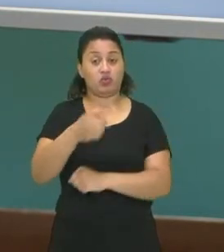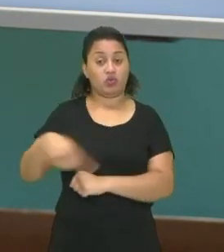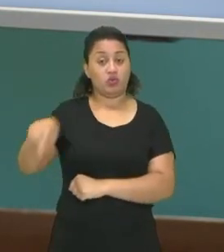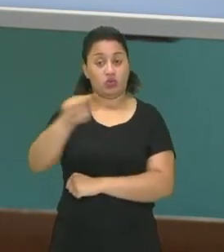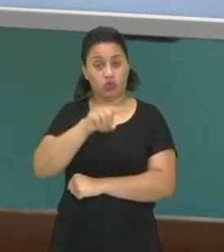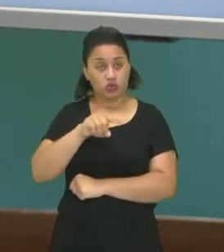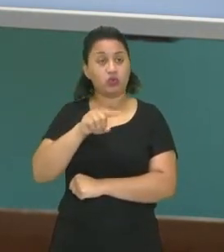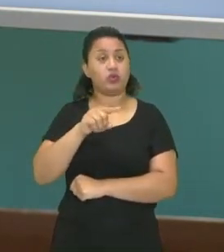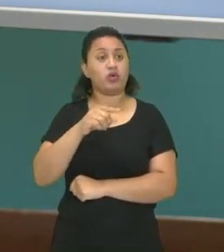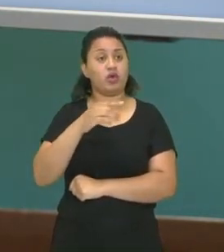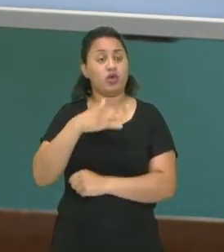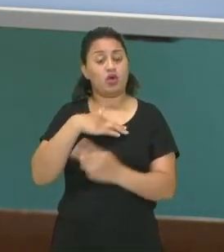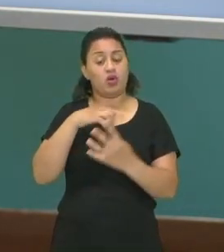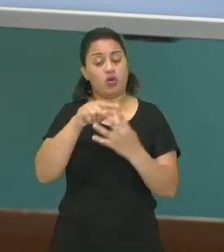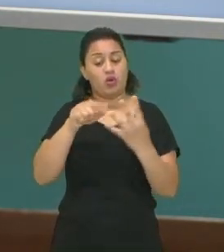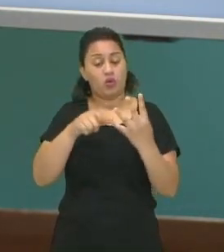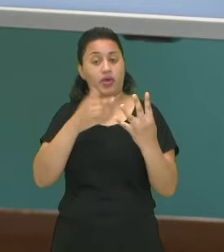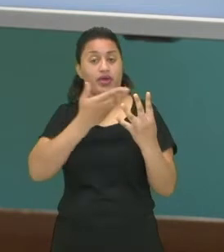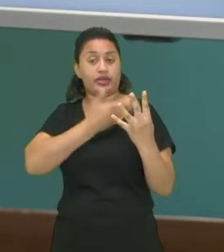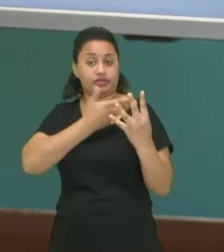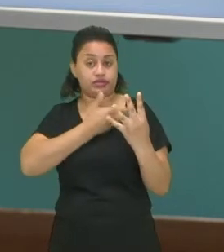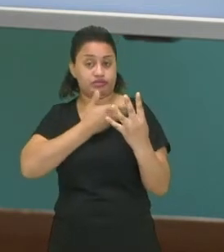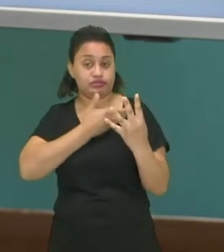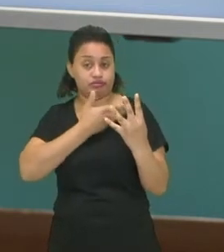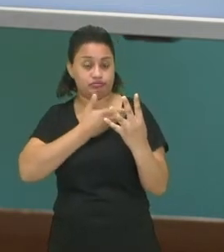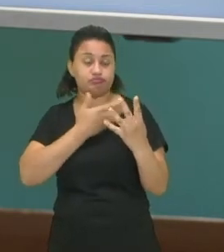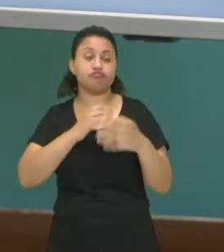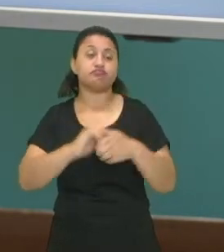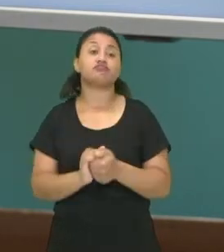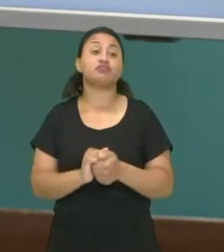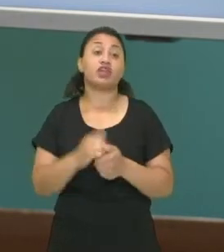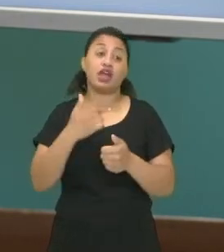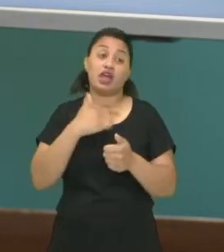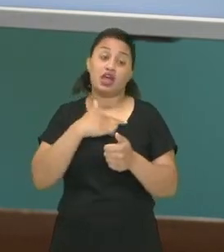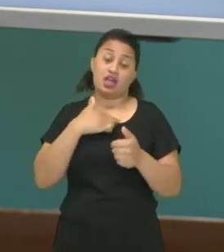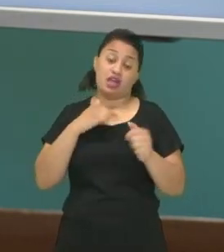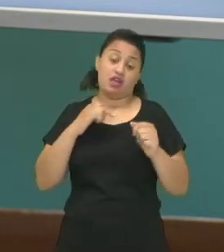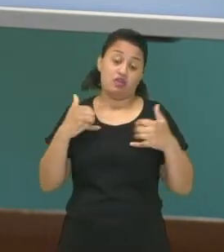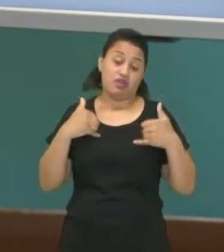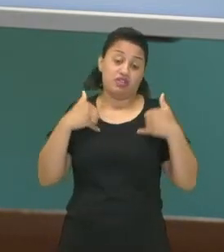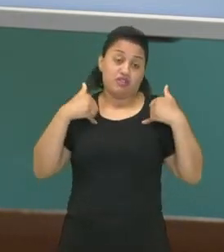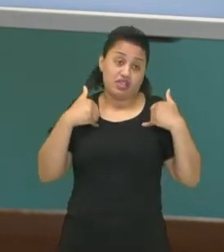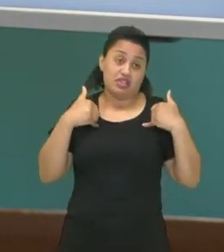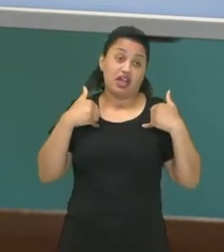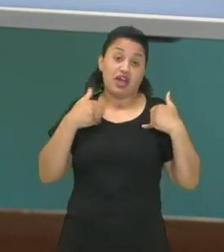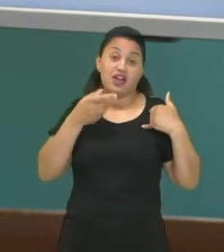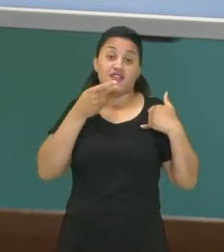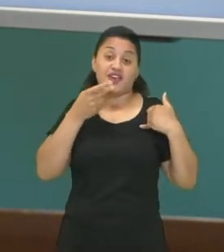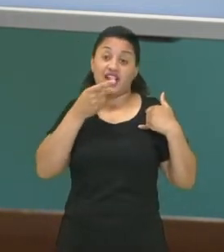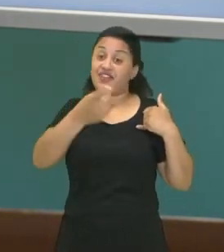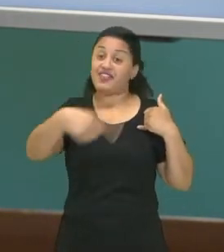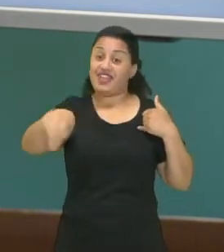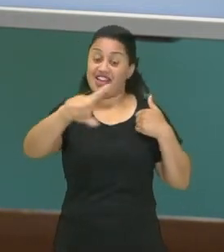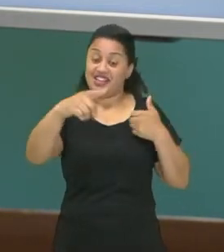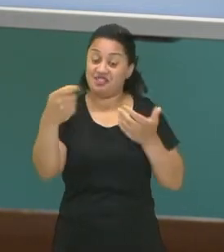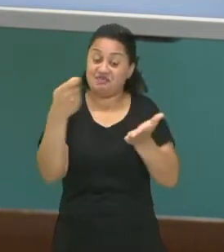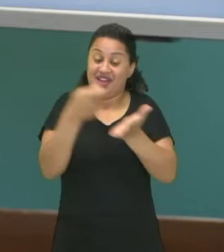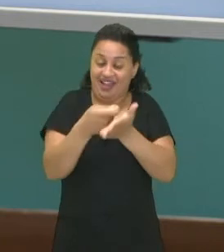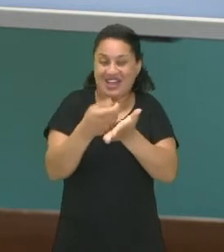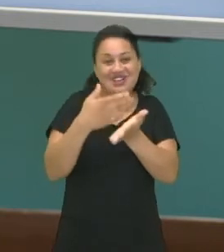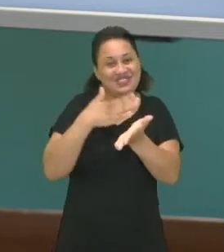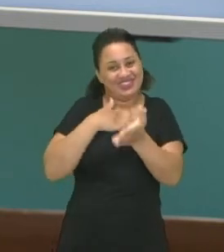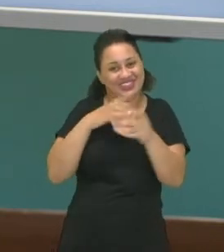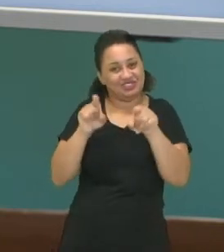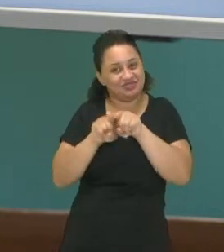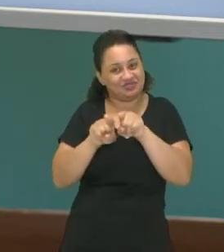entre meus quatro amigos, tá bom? Pois, como sou aniversariante, né, decidiram pagar a conta. Olha só, né?